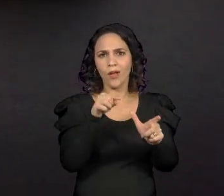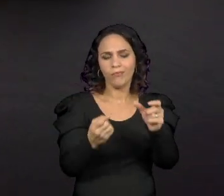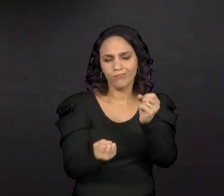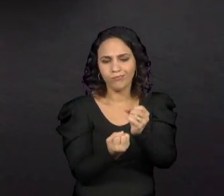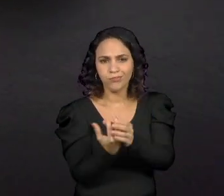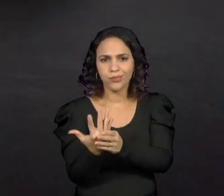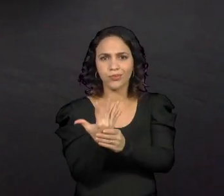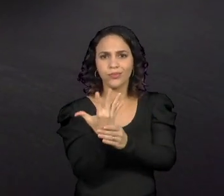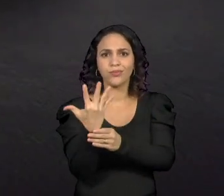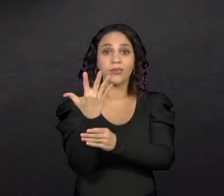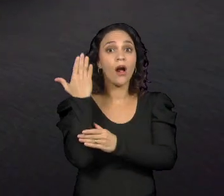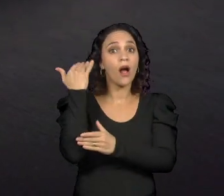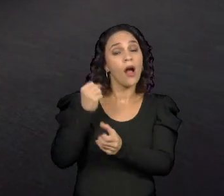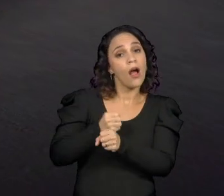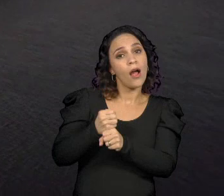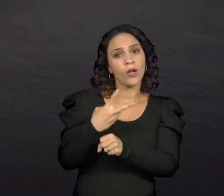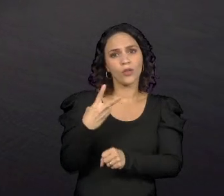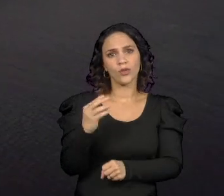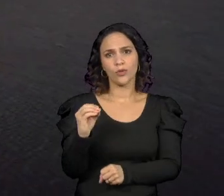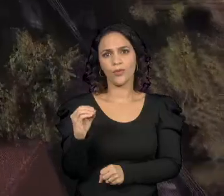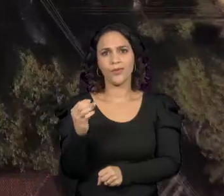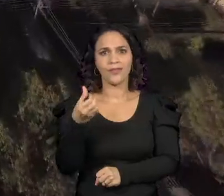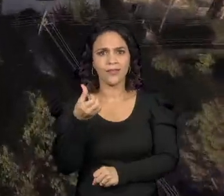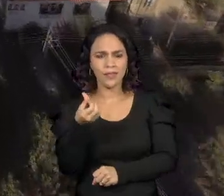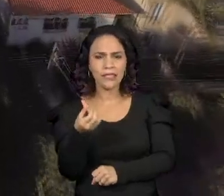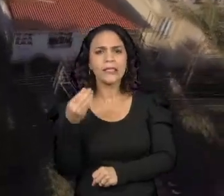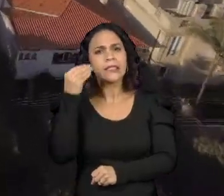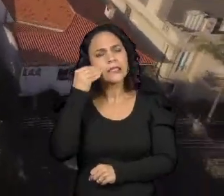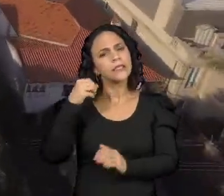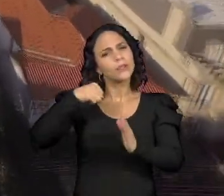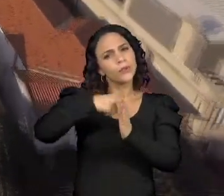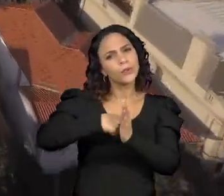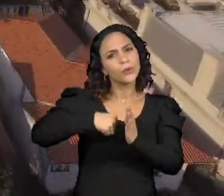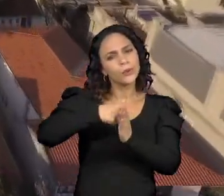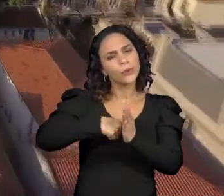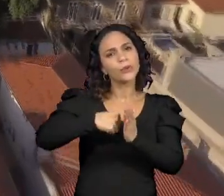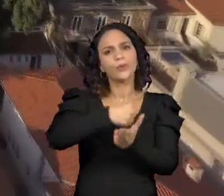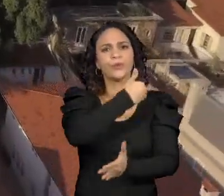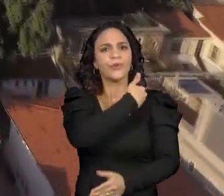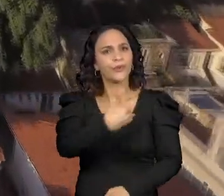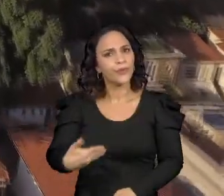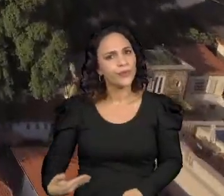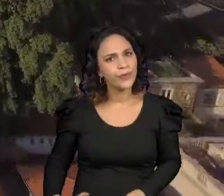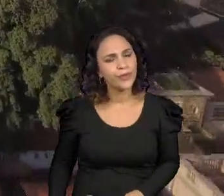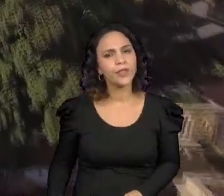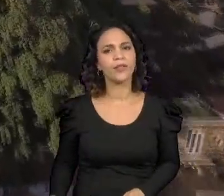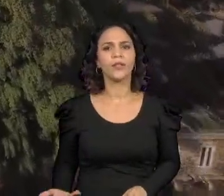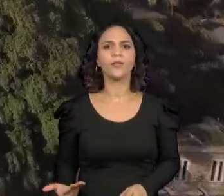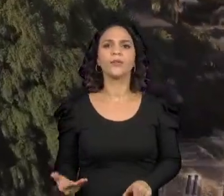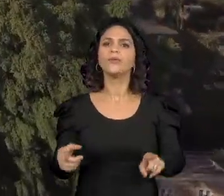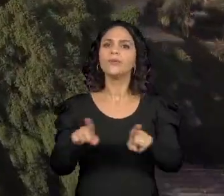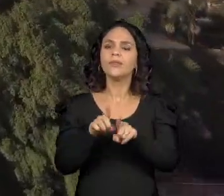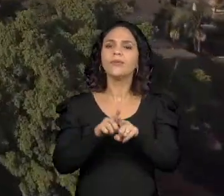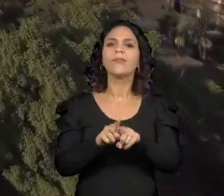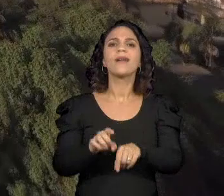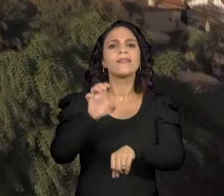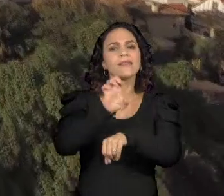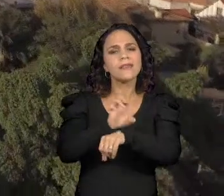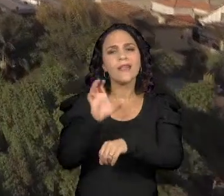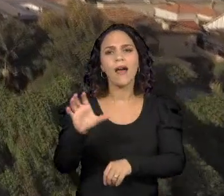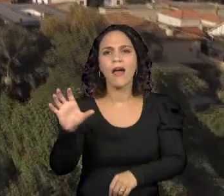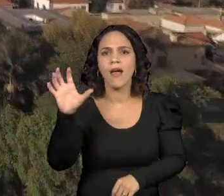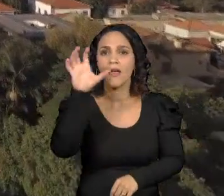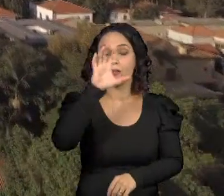desde 2006, a gente vem lutando, né, junto com o poder público, junto com os estados, né, principalmente